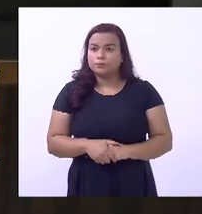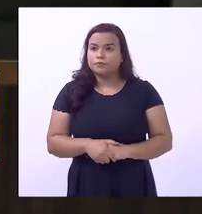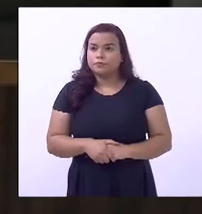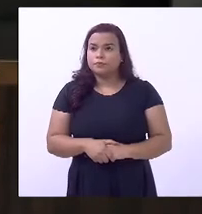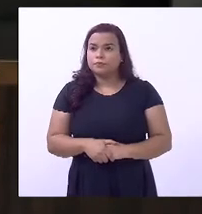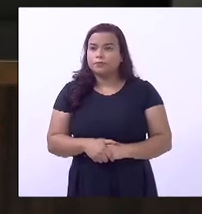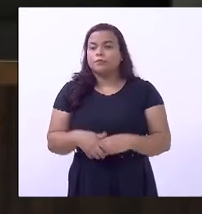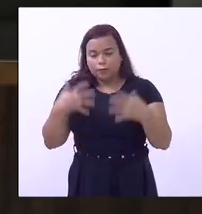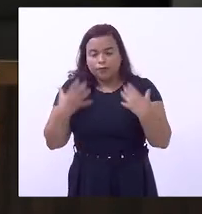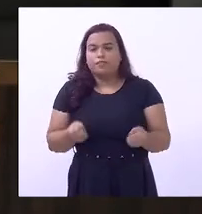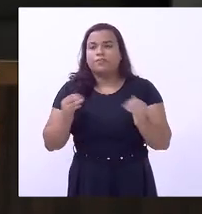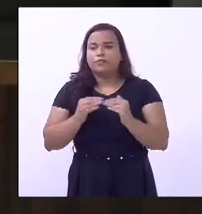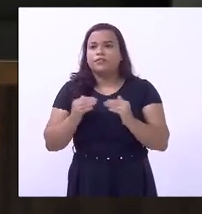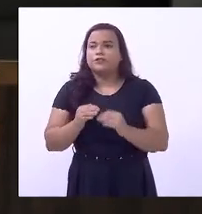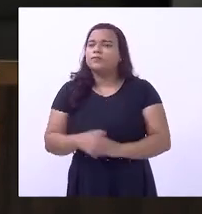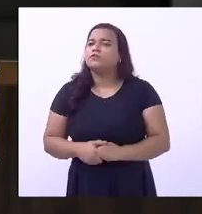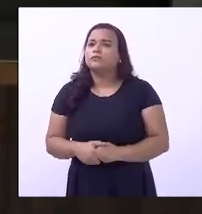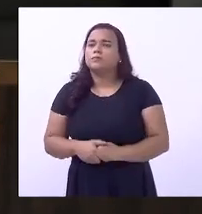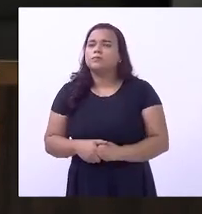Favorável.